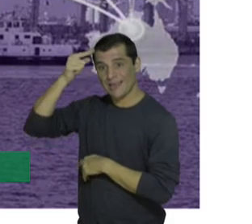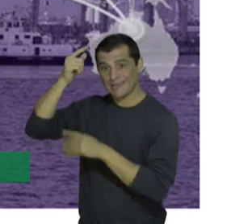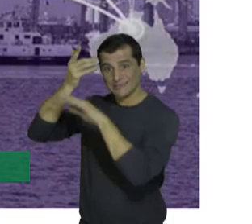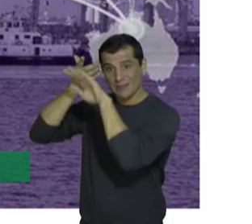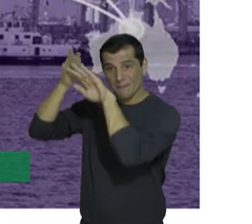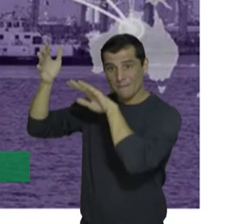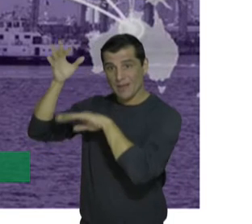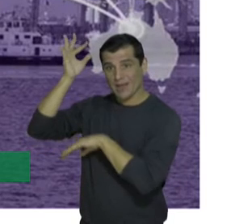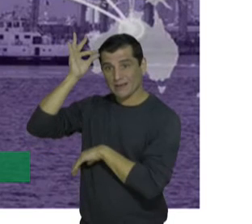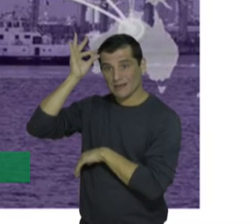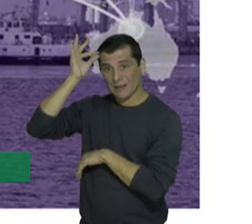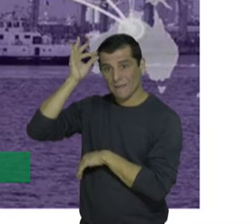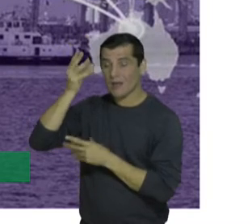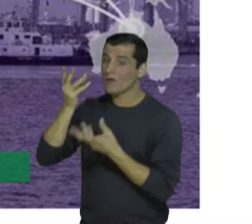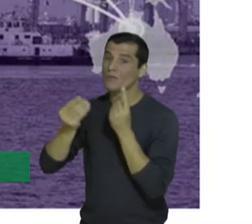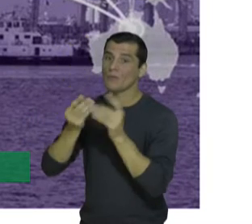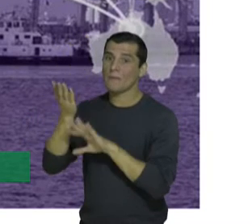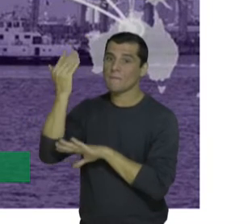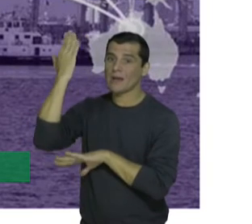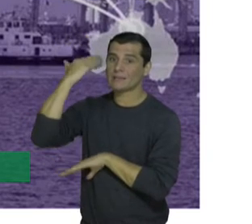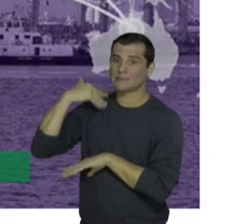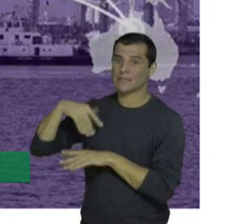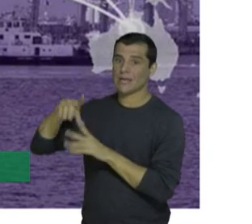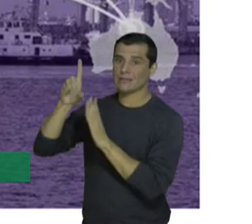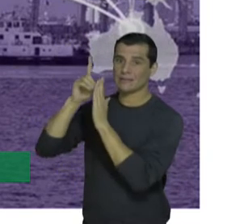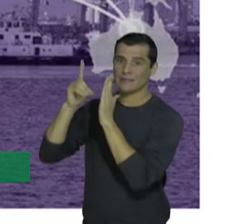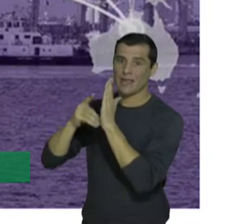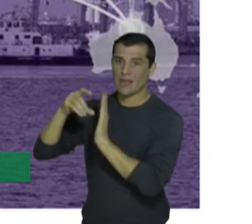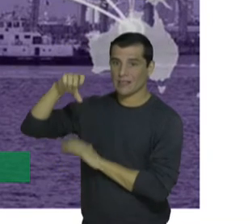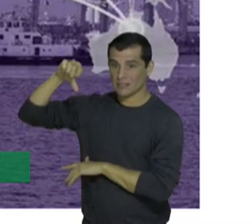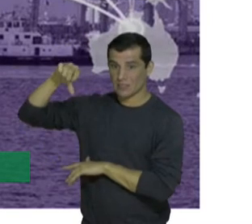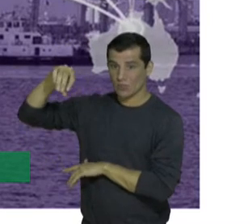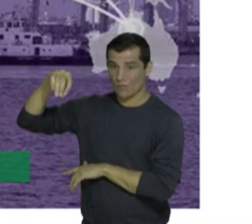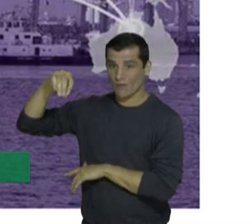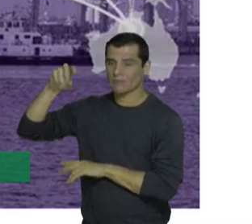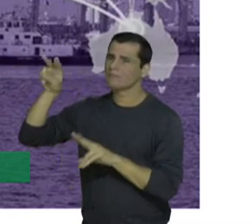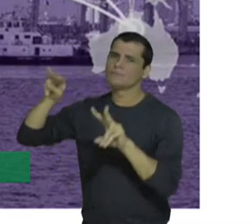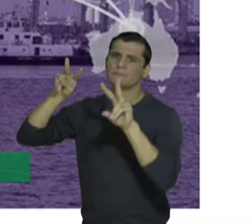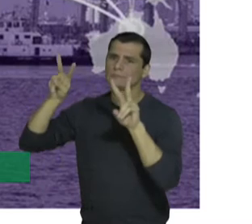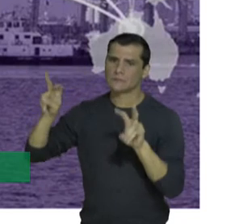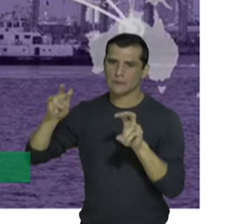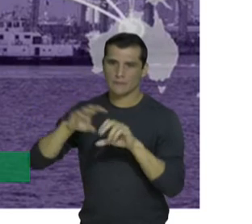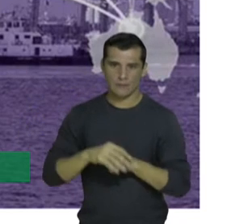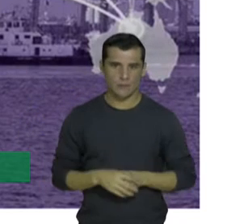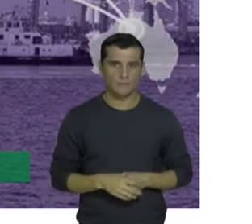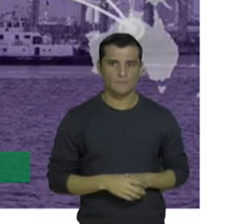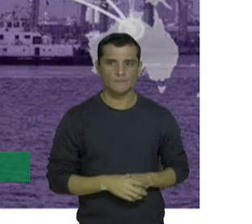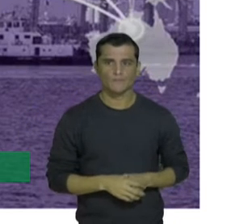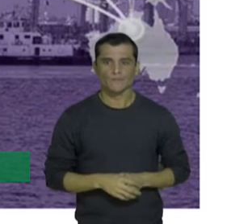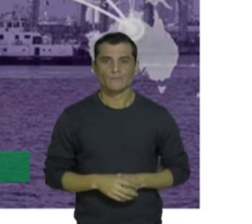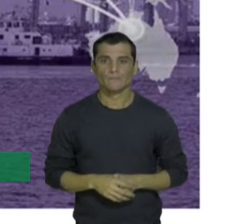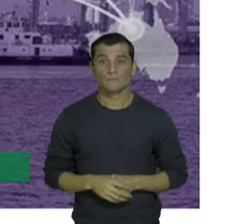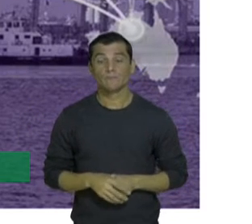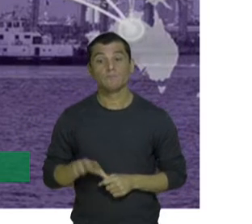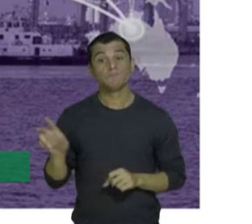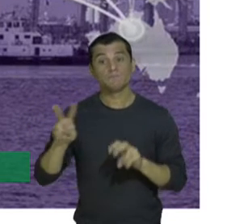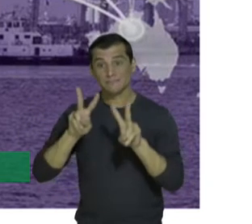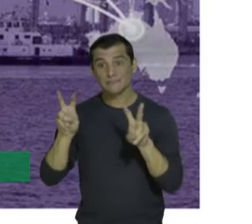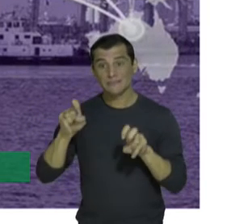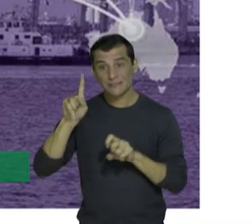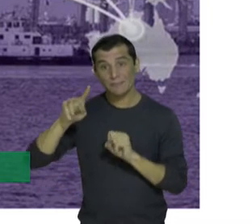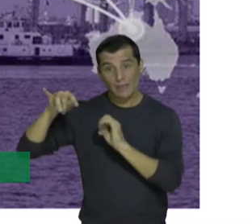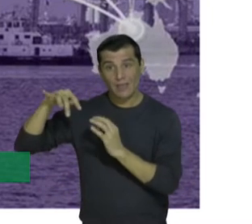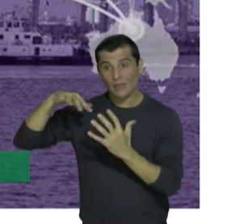da década 90 né de que realmente se falou em